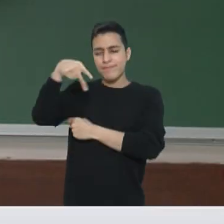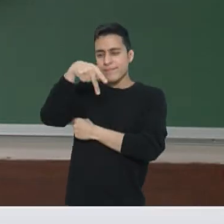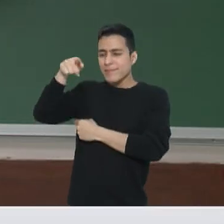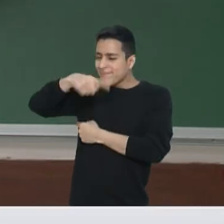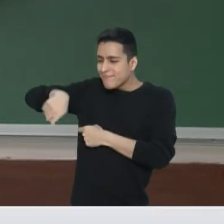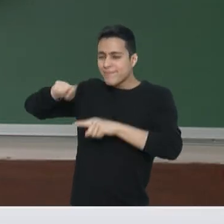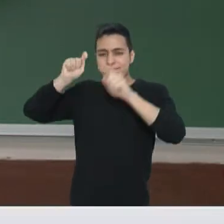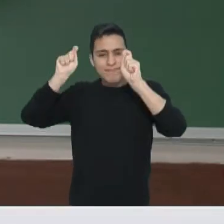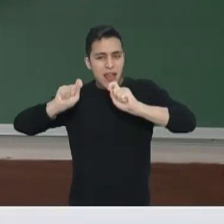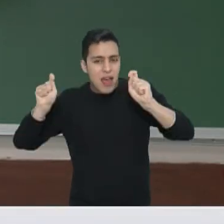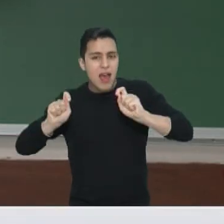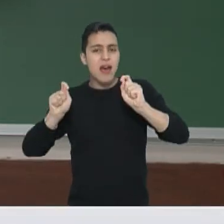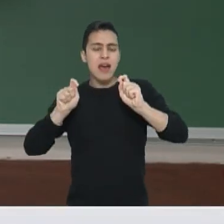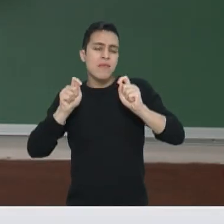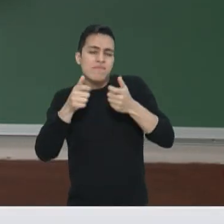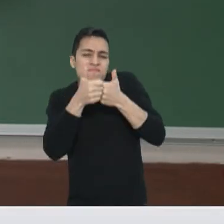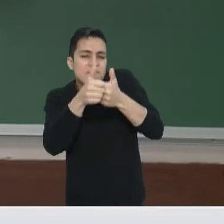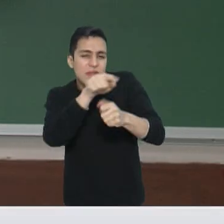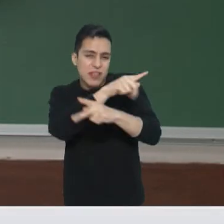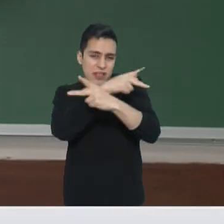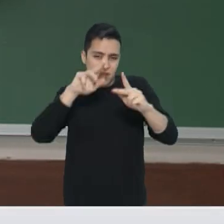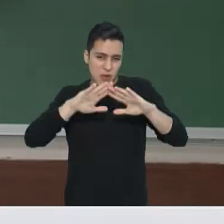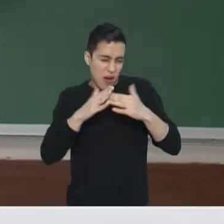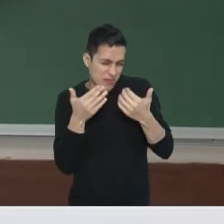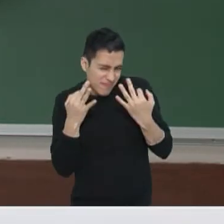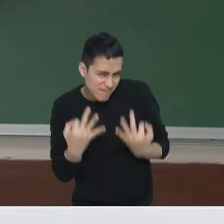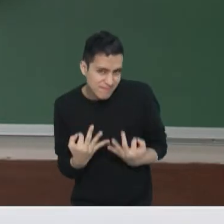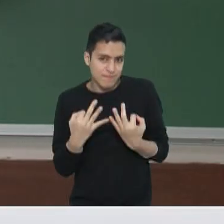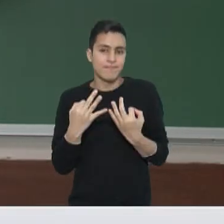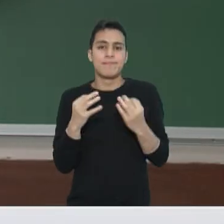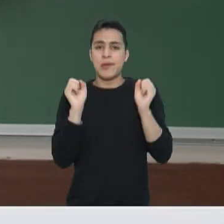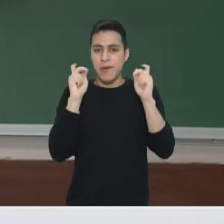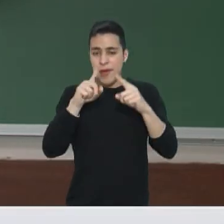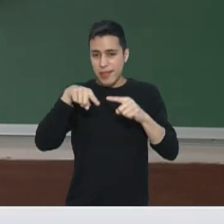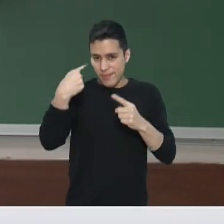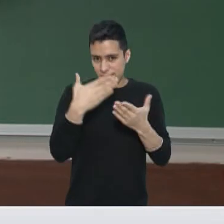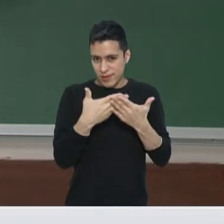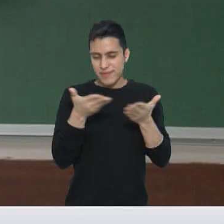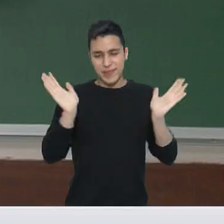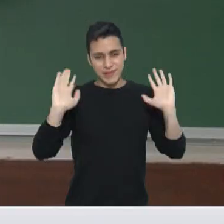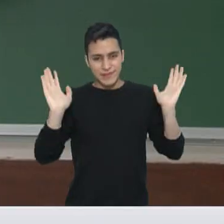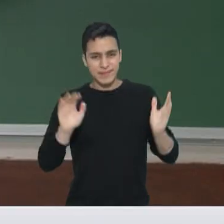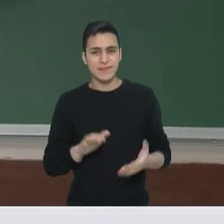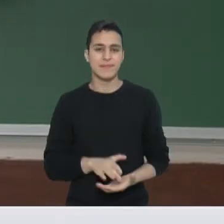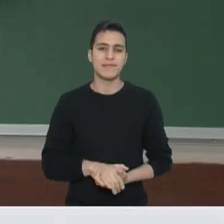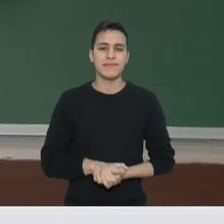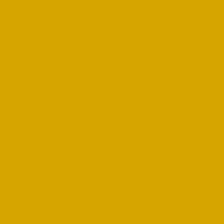possam ter esse encaminhamento teu na escola, ok? Até a próxima aula e tchau, tchau!